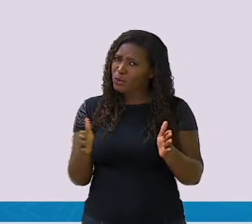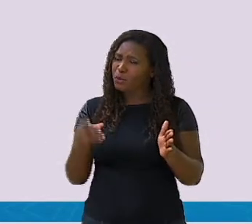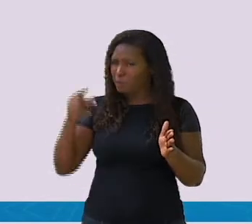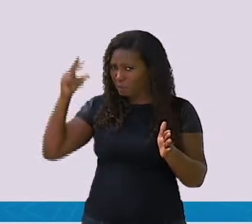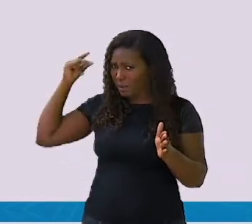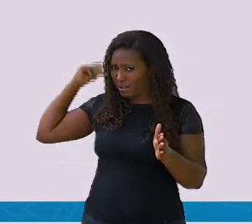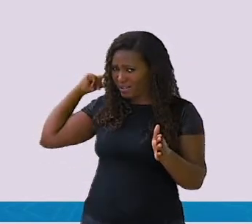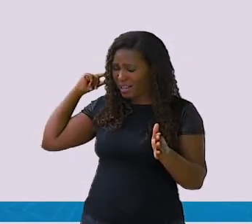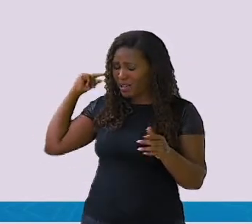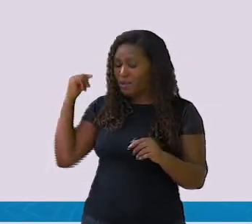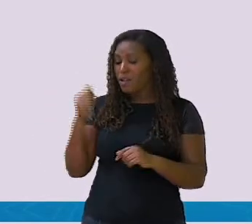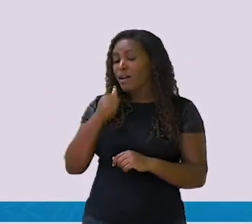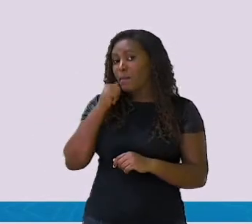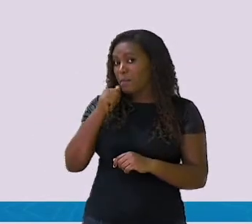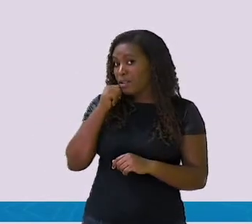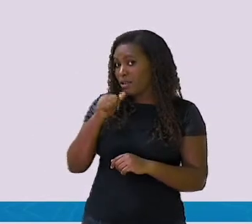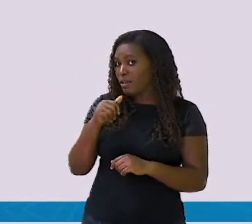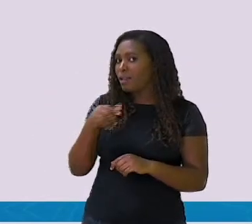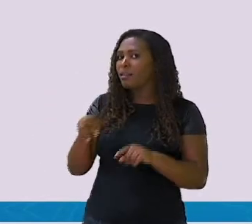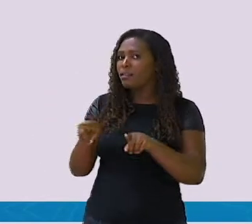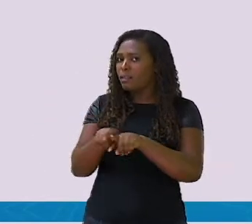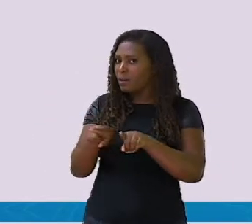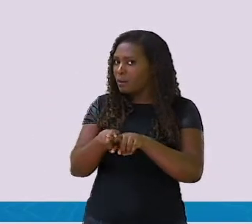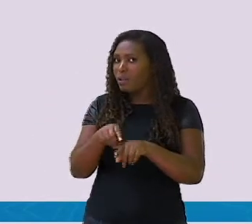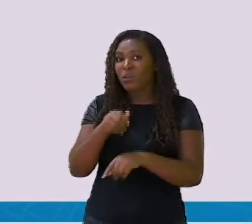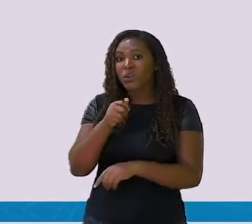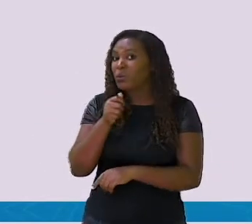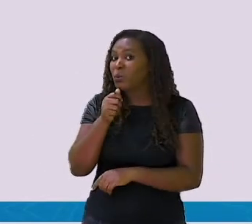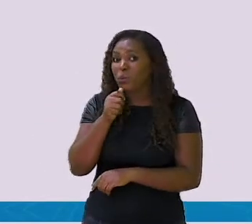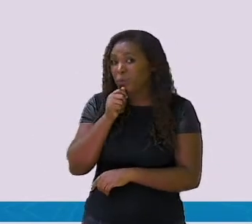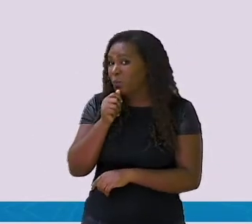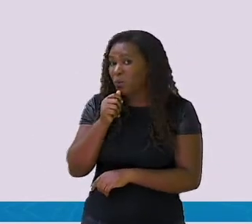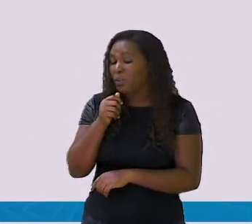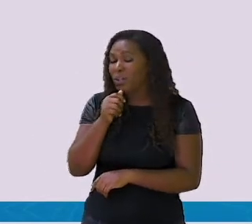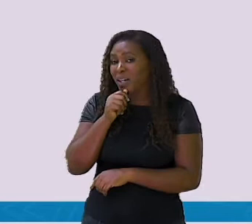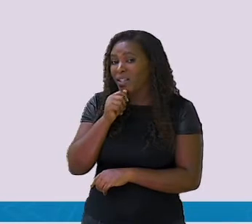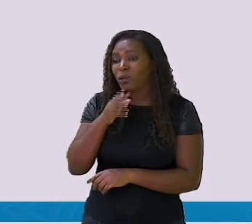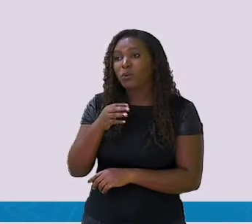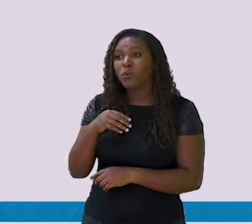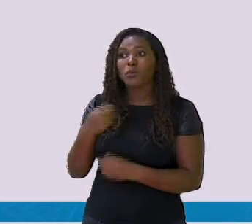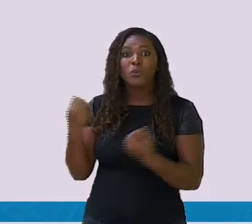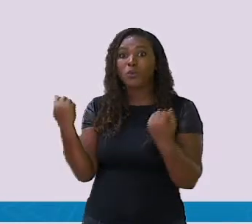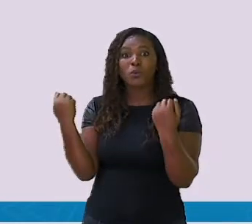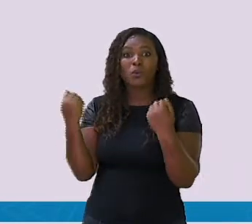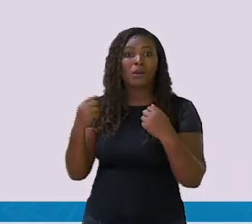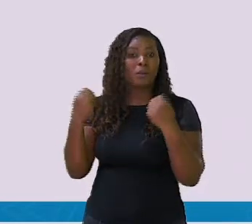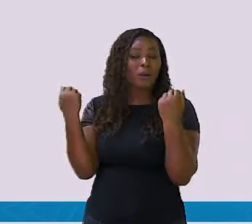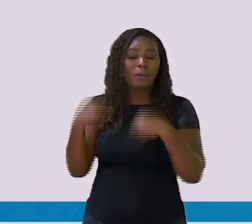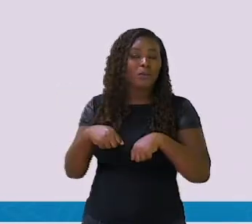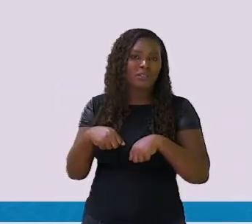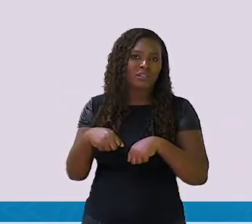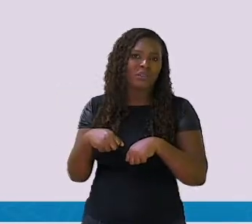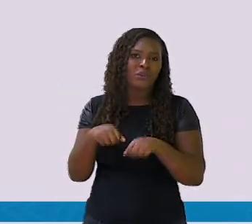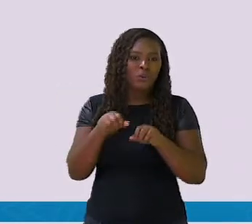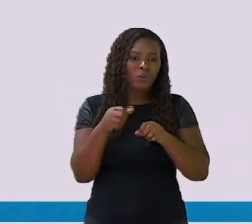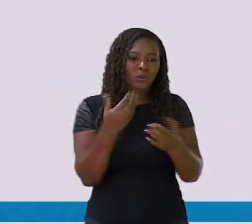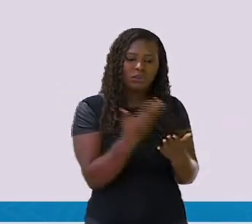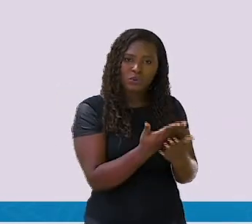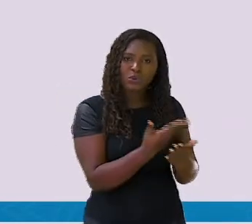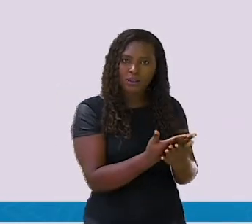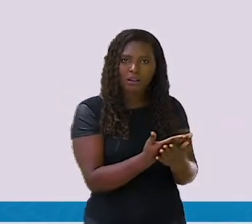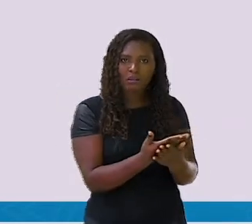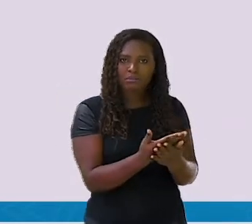não participavam dessa educação, somente os meninos. A noção de que a educação familiar era suficiente